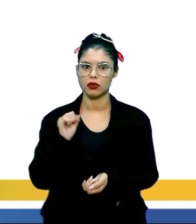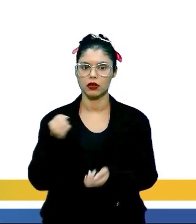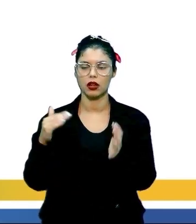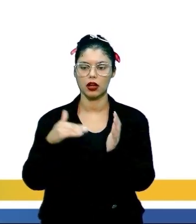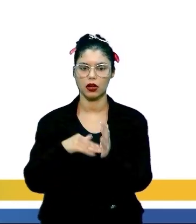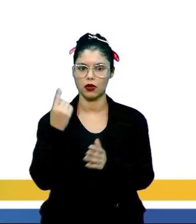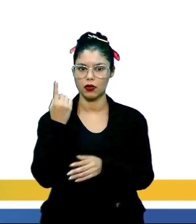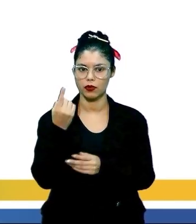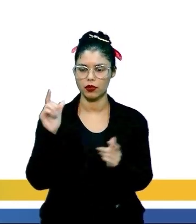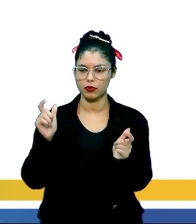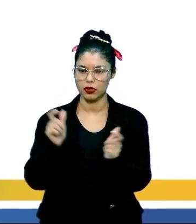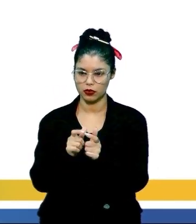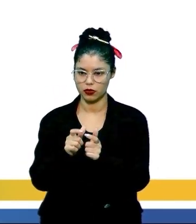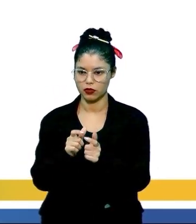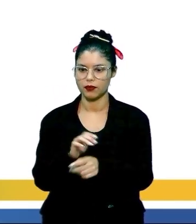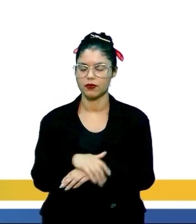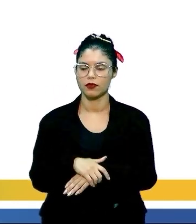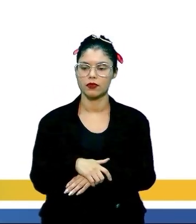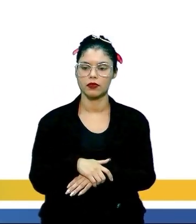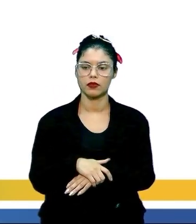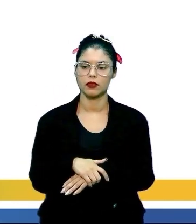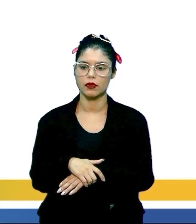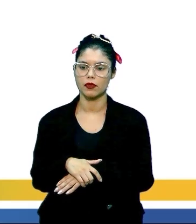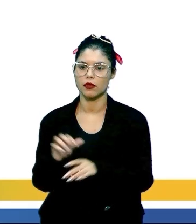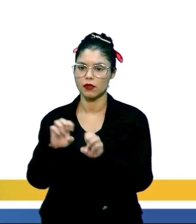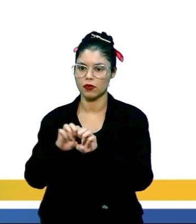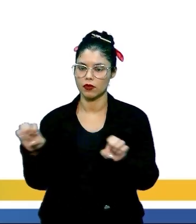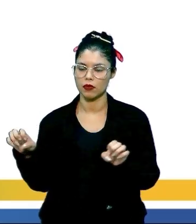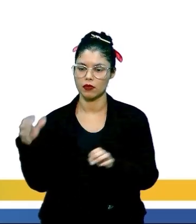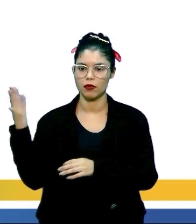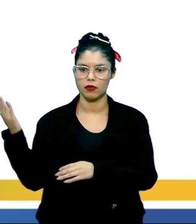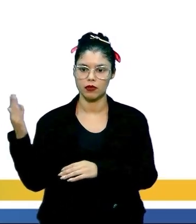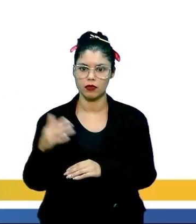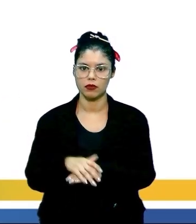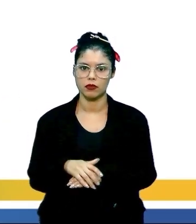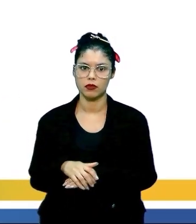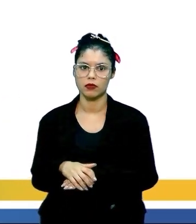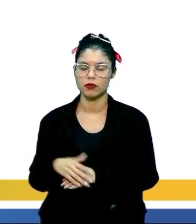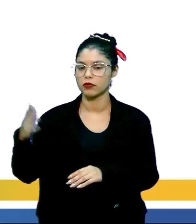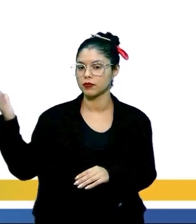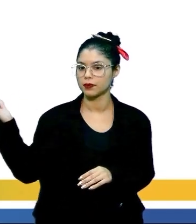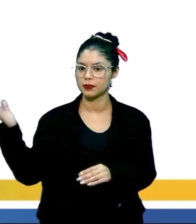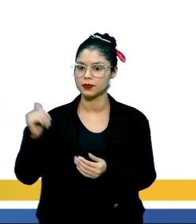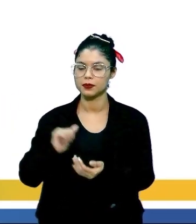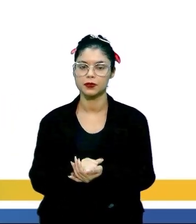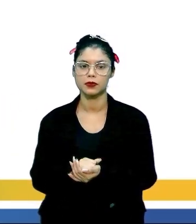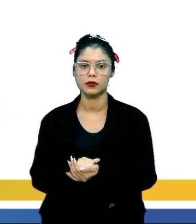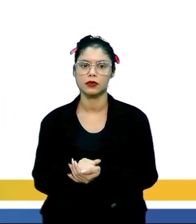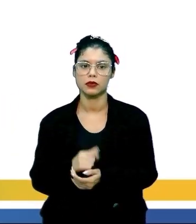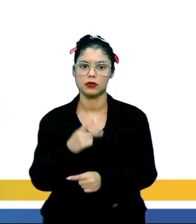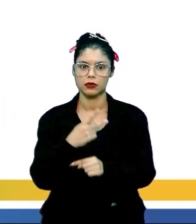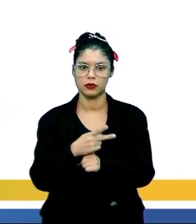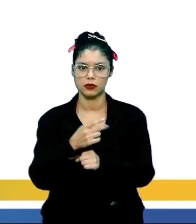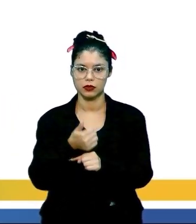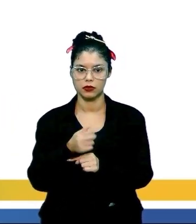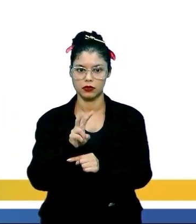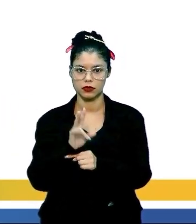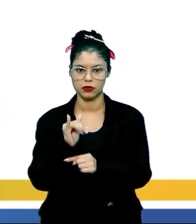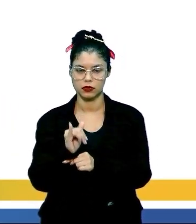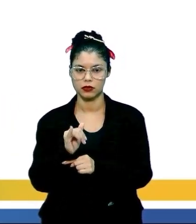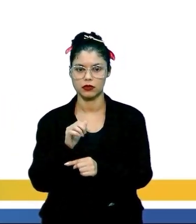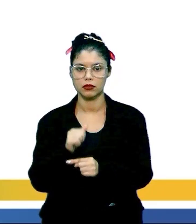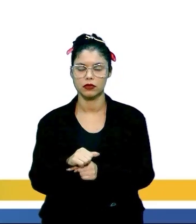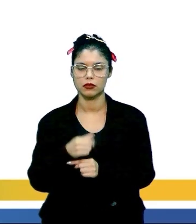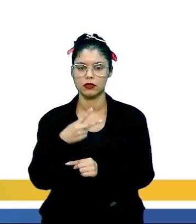para uma pressão menor. Então, vamos colocar na nossa equaçãozinha e acompanhar. Olha só. Como ela é isotérmica, eu vou ter P1V1 igual